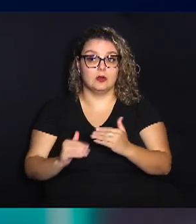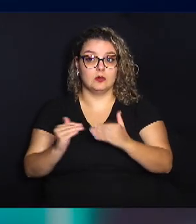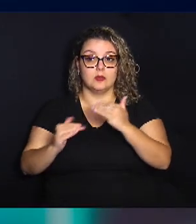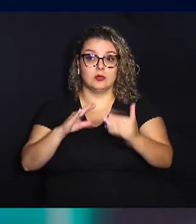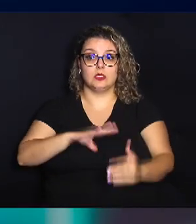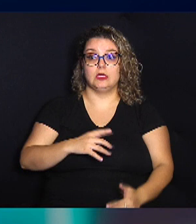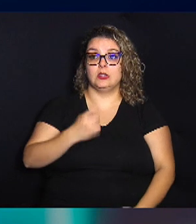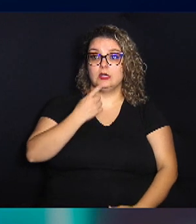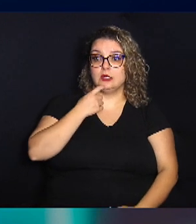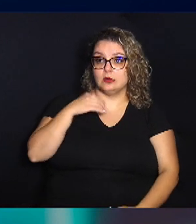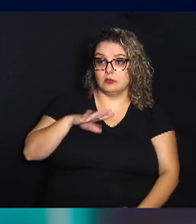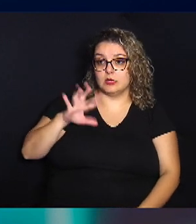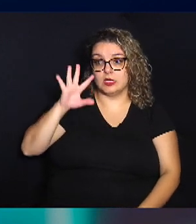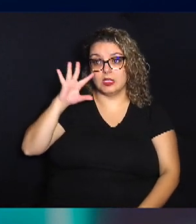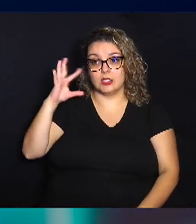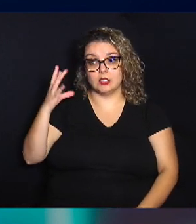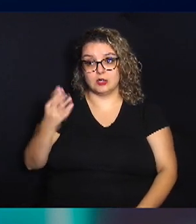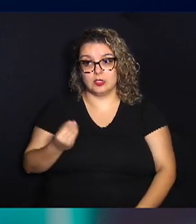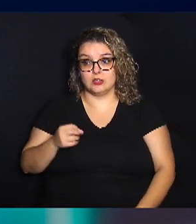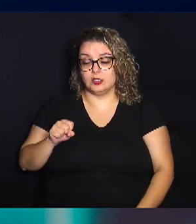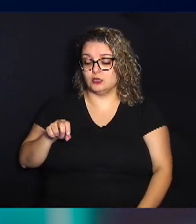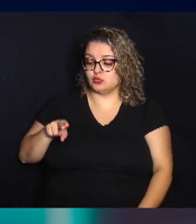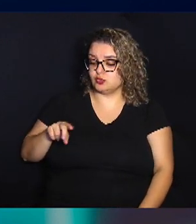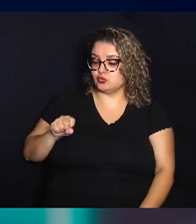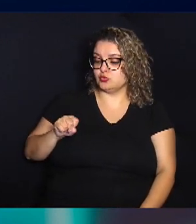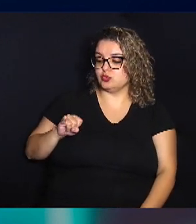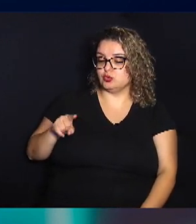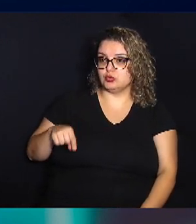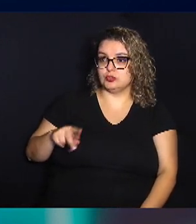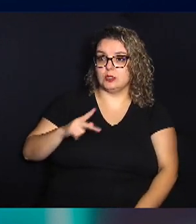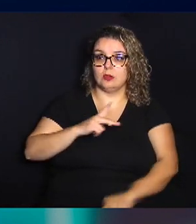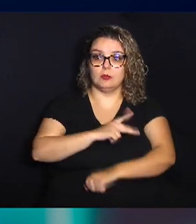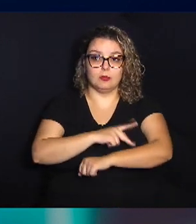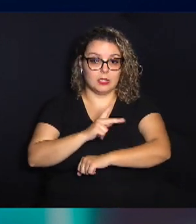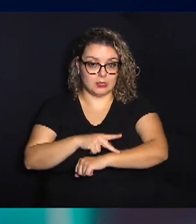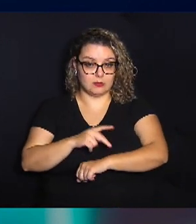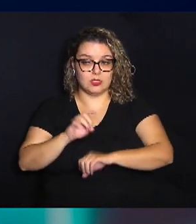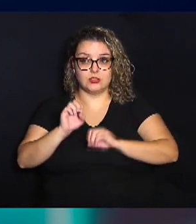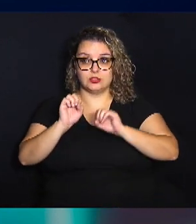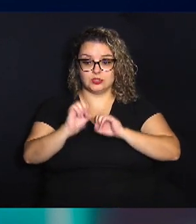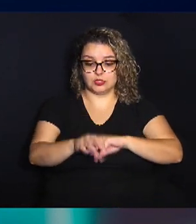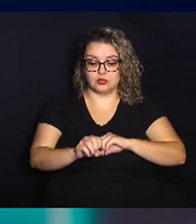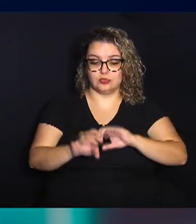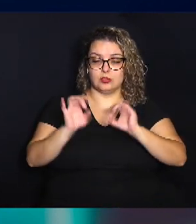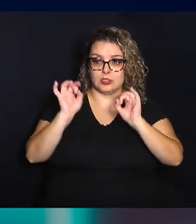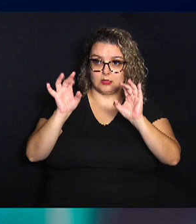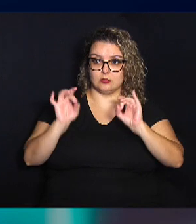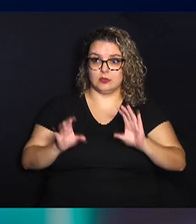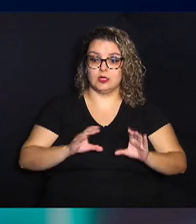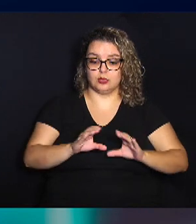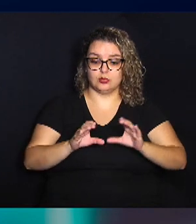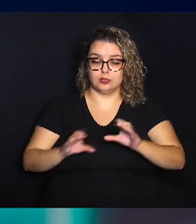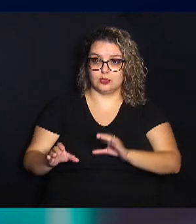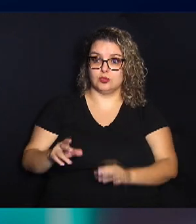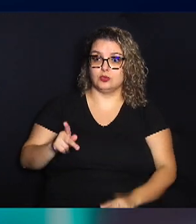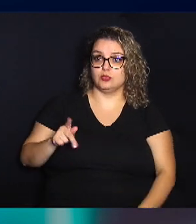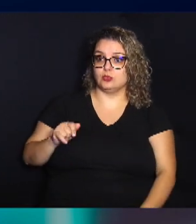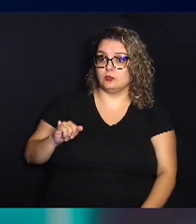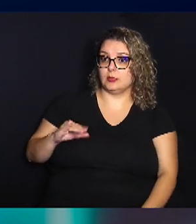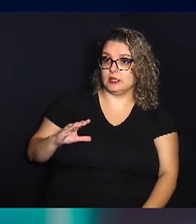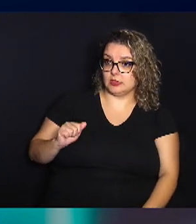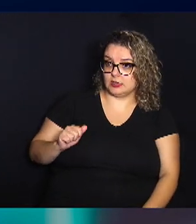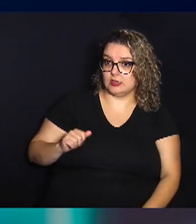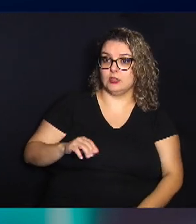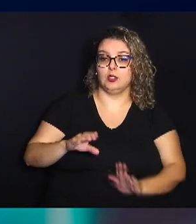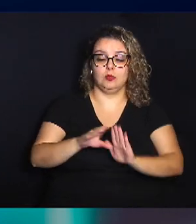mais compreensiva, Suzy Ferraz, pedagoga de educação especial e coordenadora técnica do PAICA, o Programa